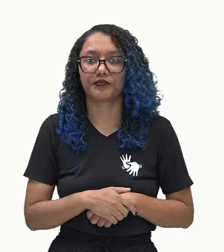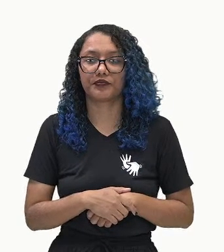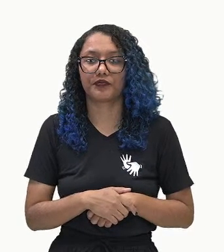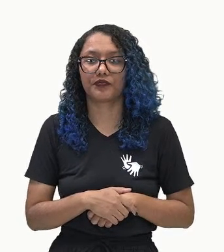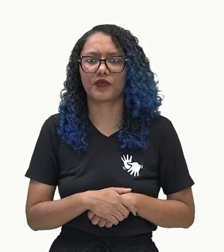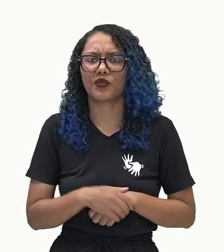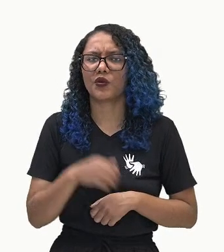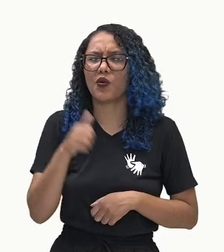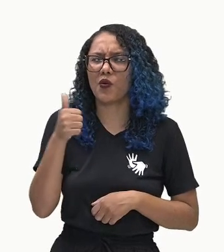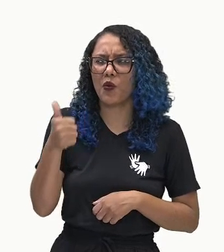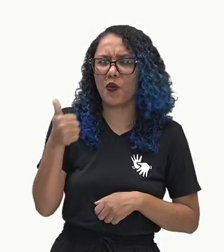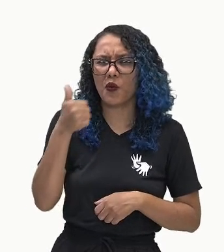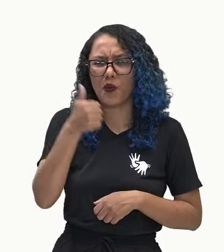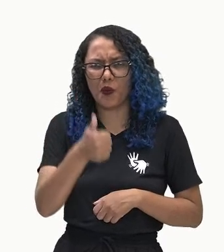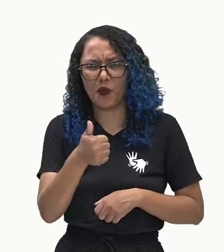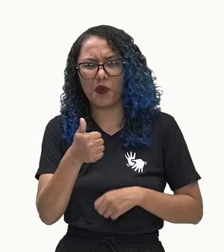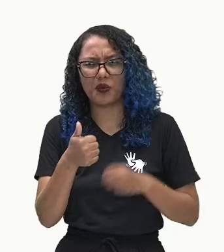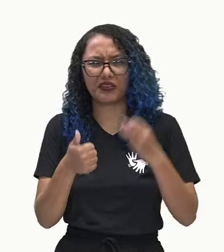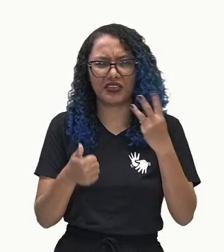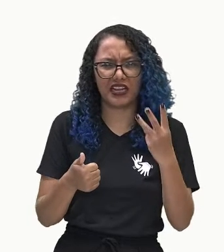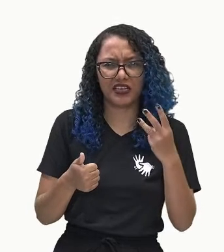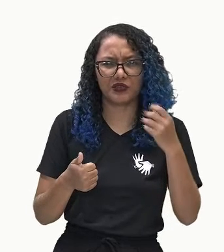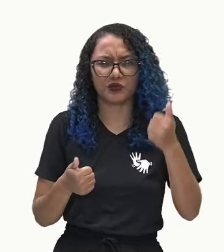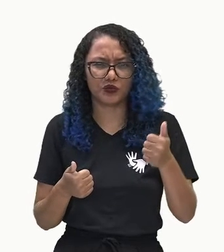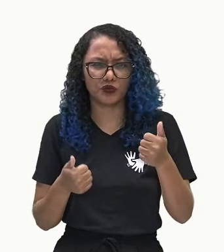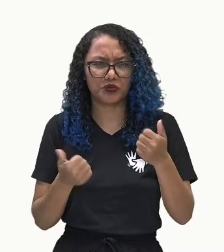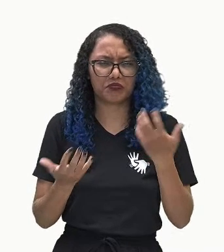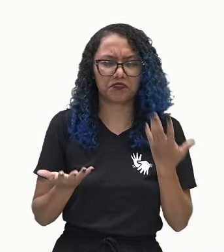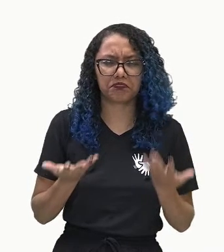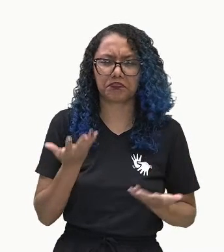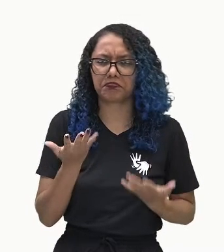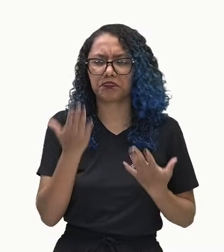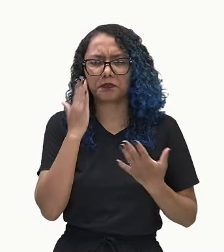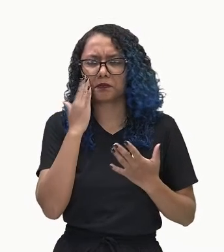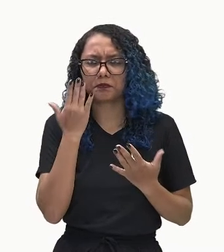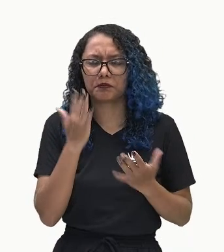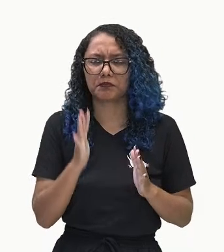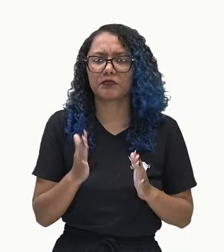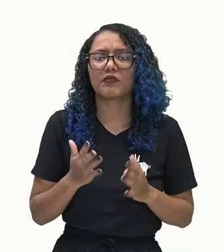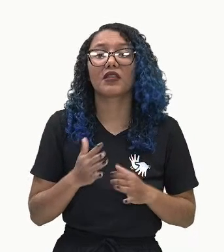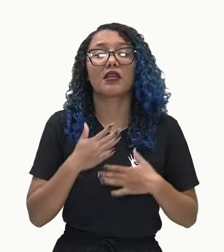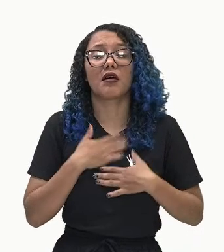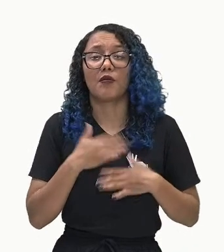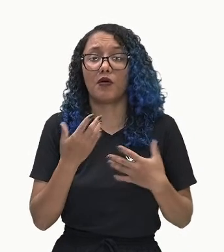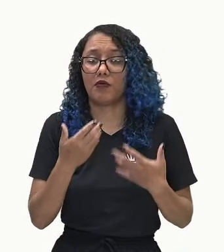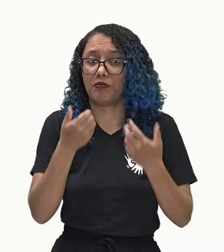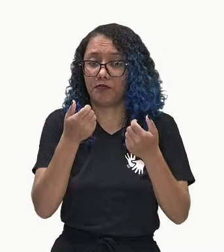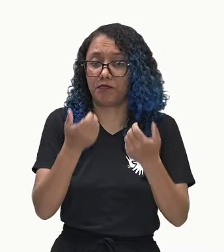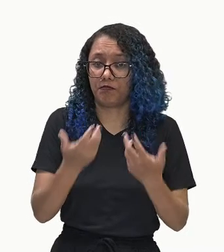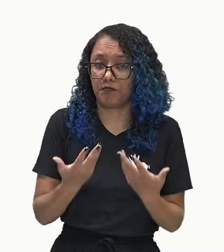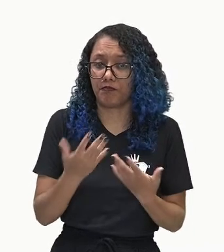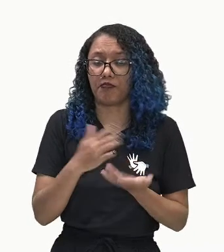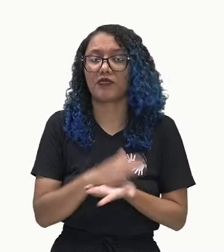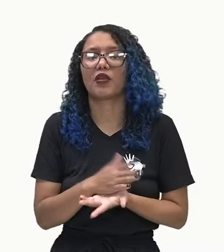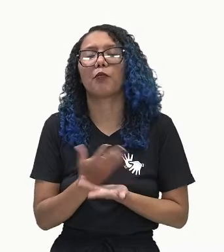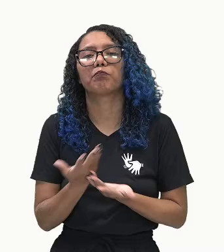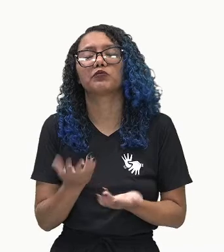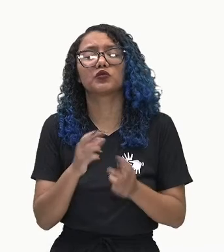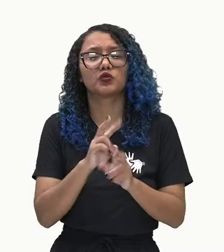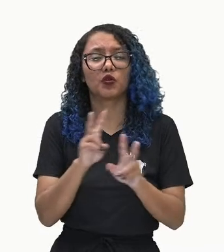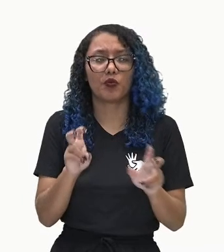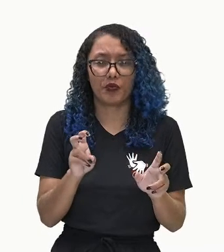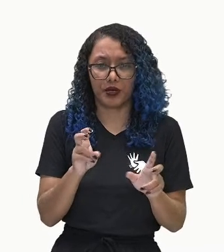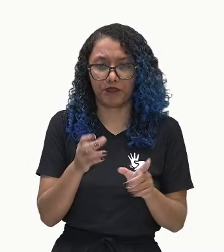1? O que quer dizer esse 3 e 1? Primeiro, pessoal, quando se trata de plano cartesiano,